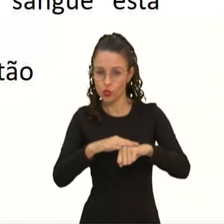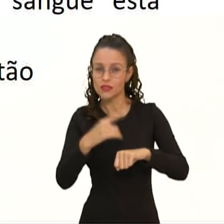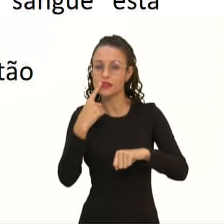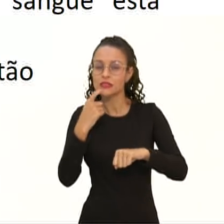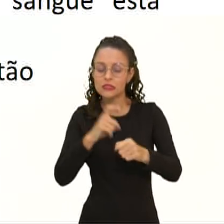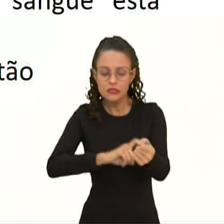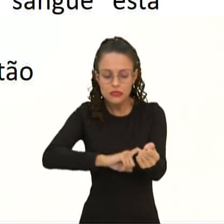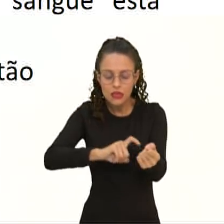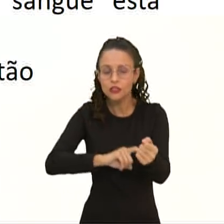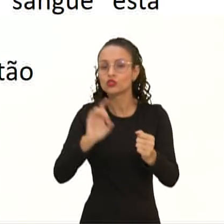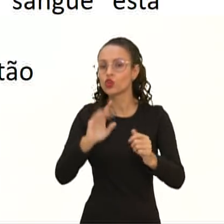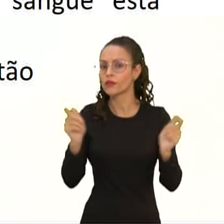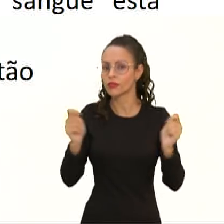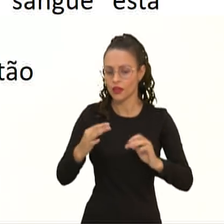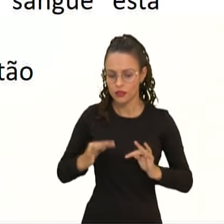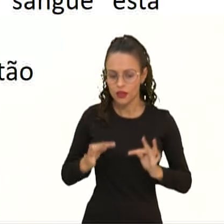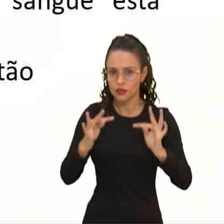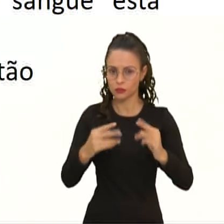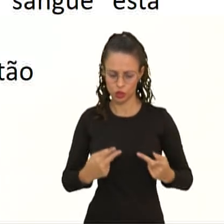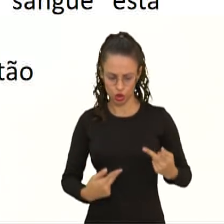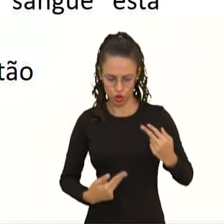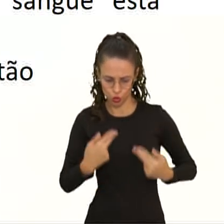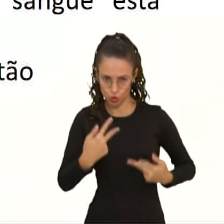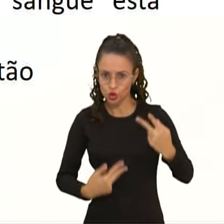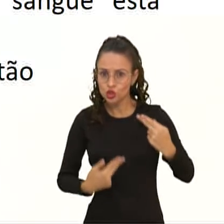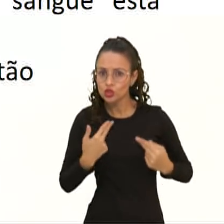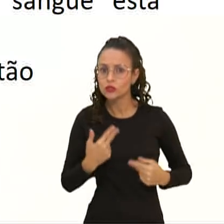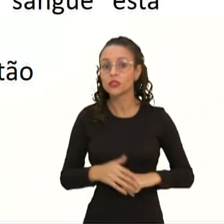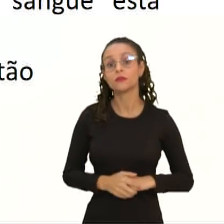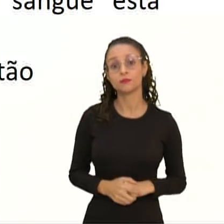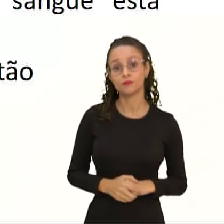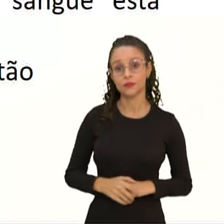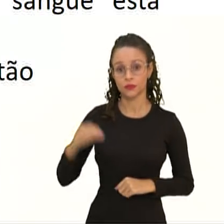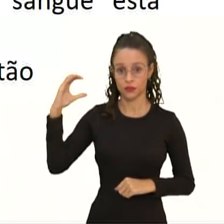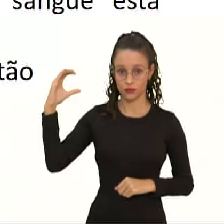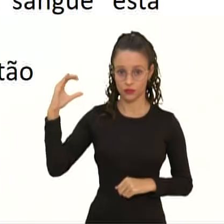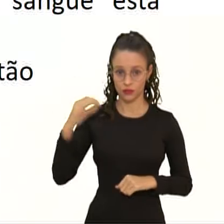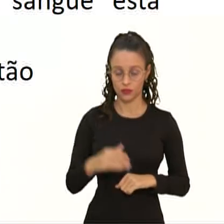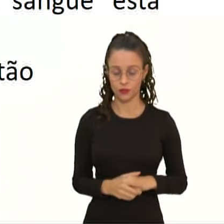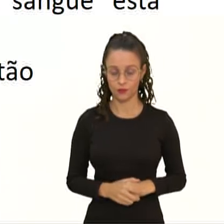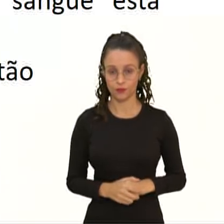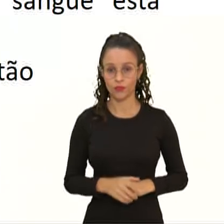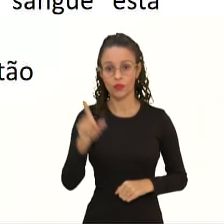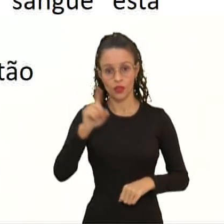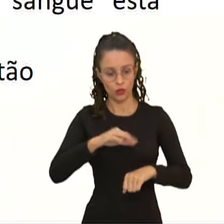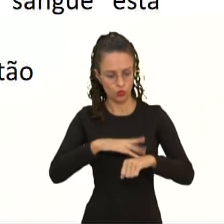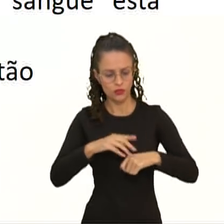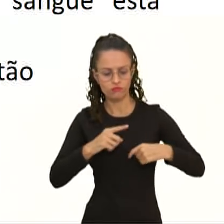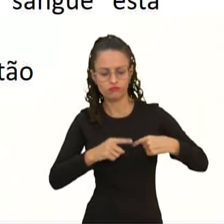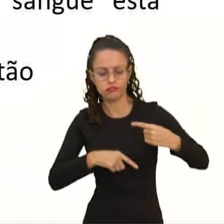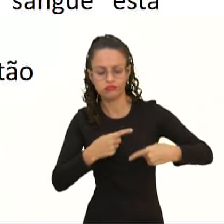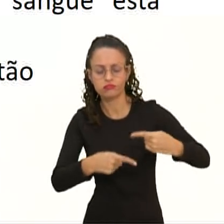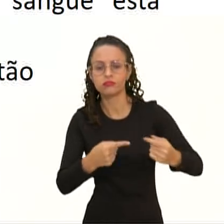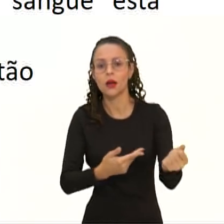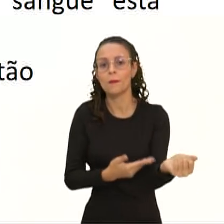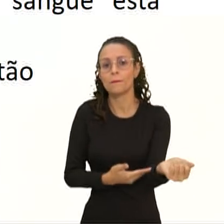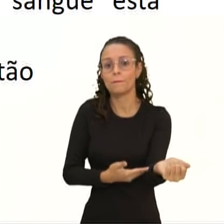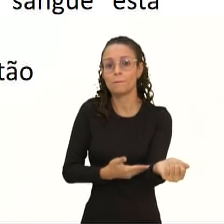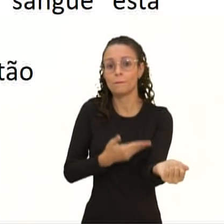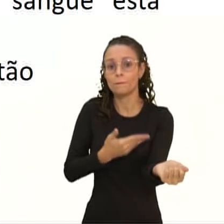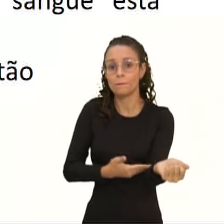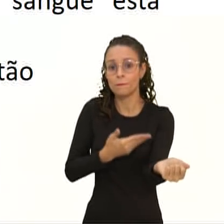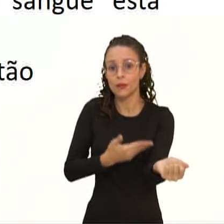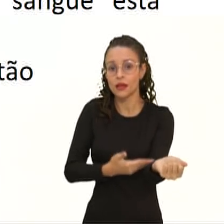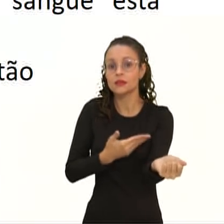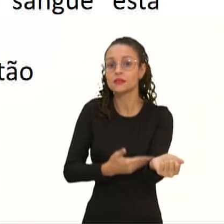só pode ser tratada através de cirurgia? A alternativa C, é uma doença crônica em que a pressão do sangue